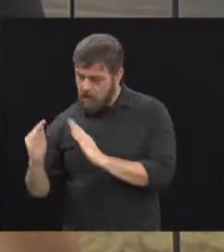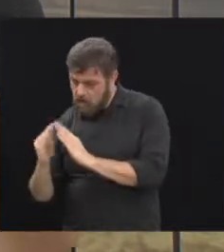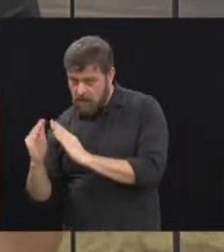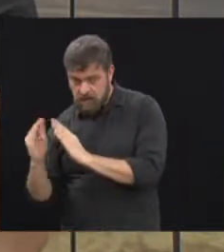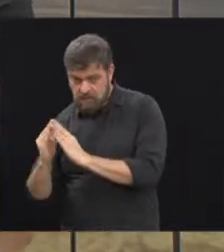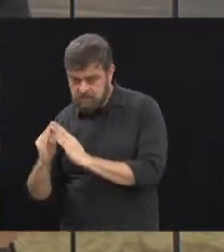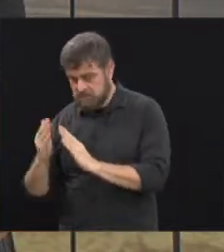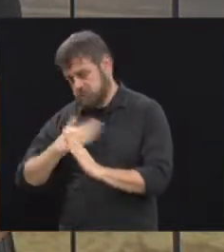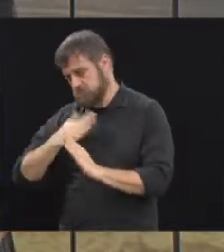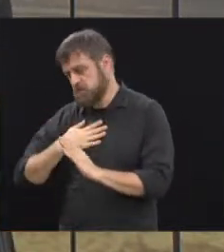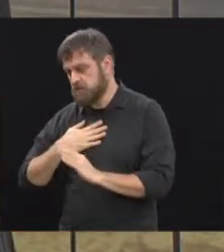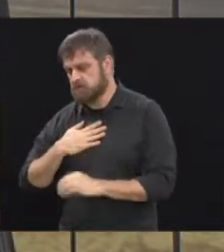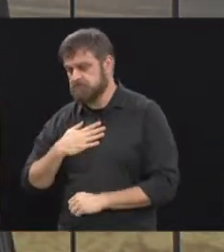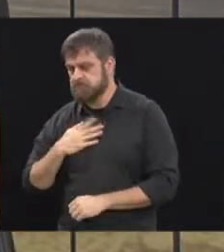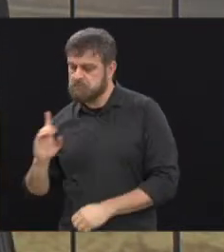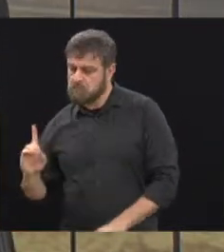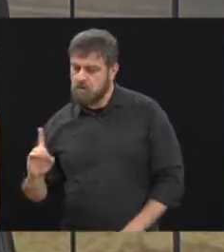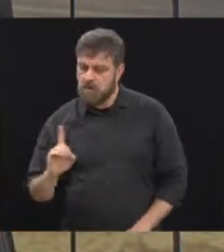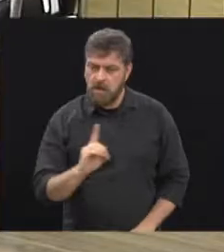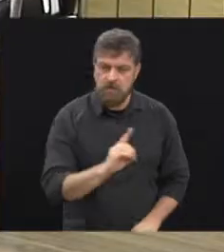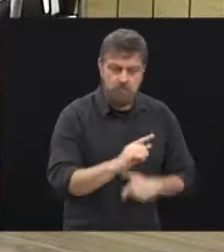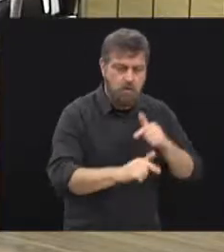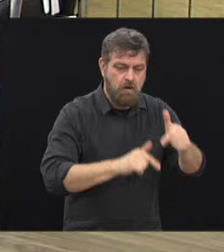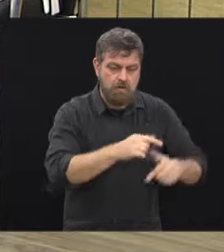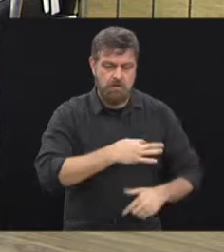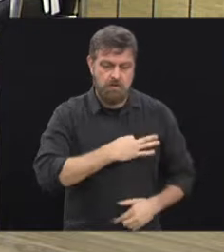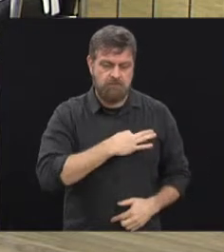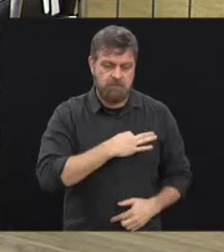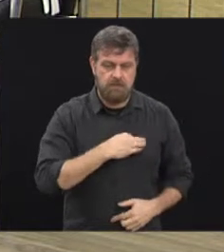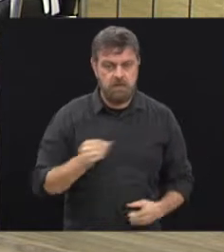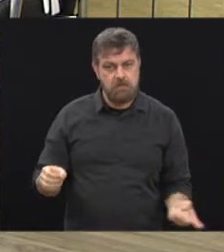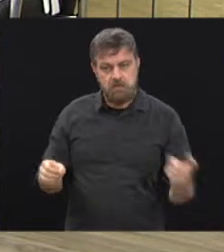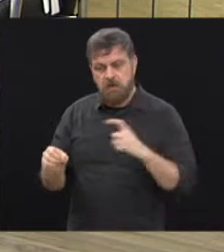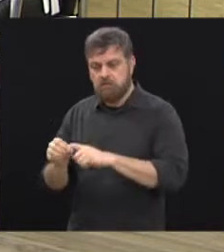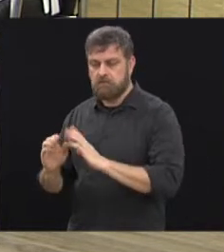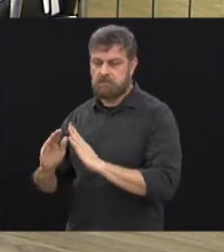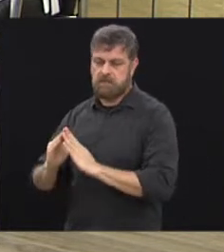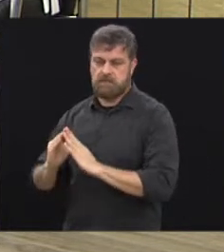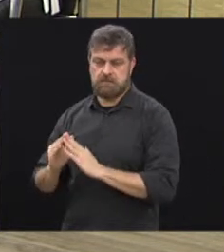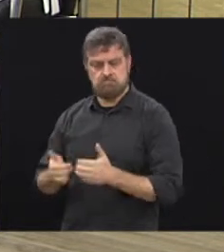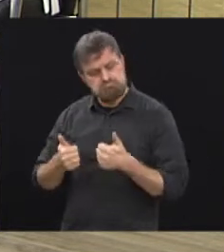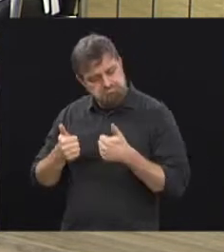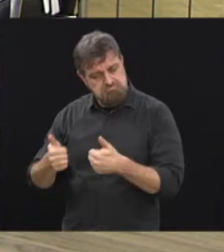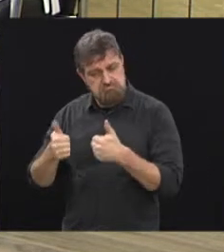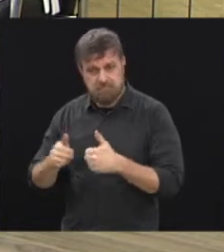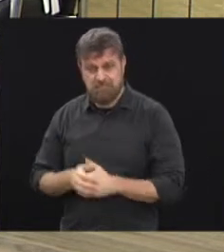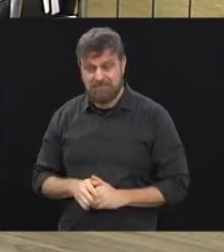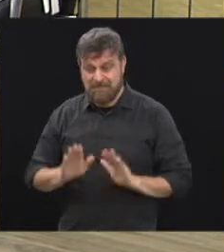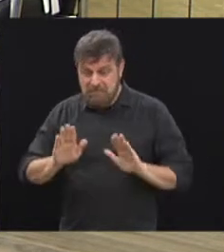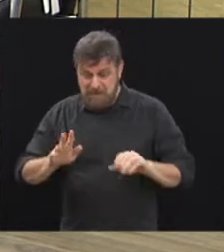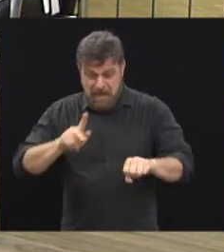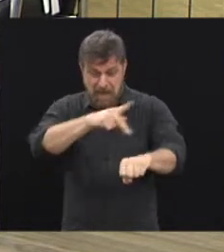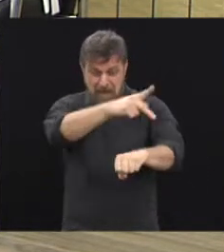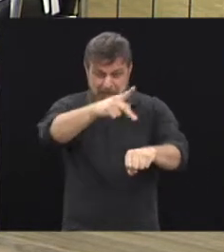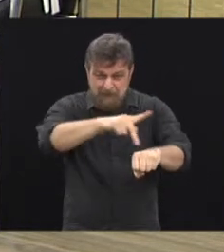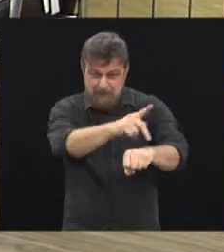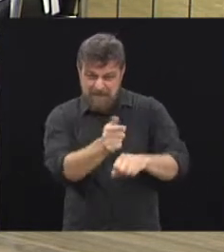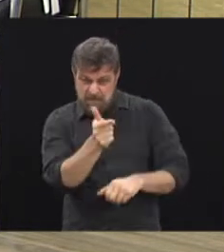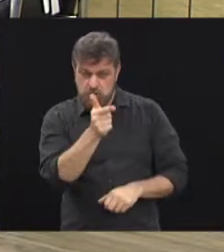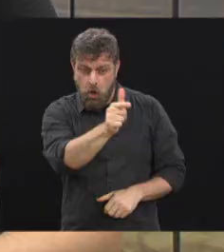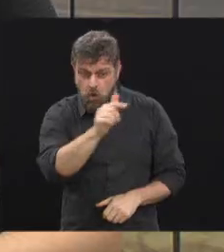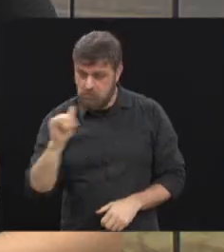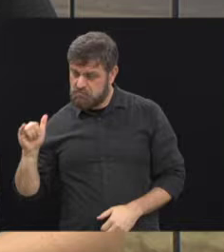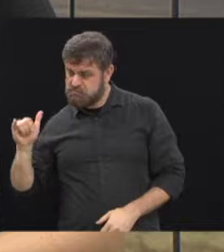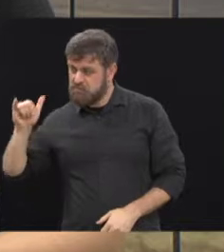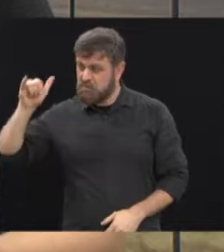casa, durante o dia fazer um trabalho voluntário e voltar para a nossa casa. É incrível, mas a transformação de quando você faz tudo